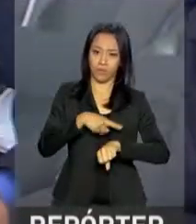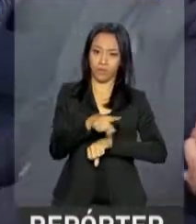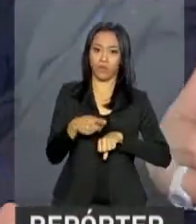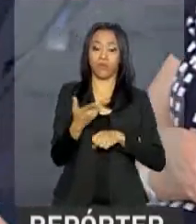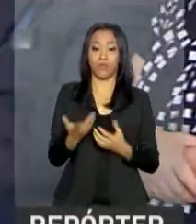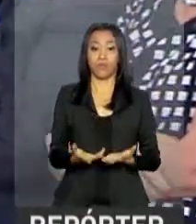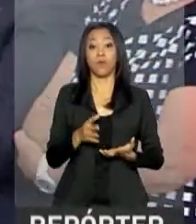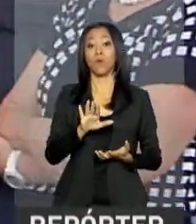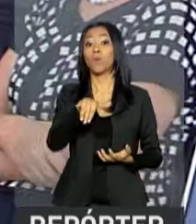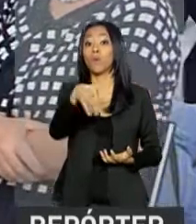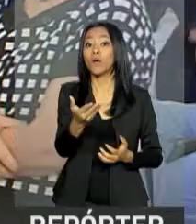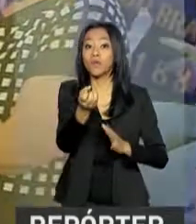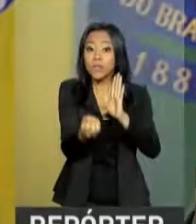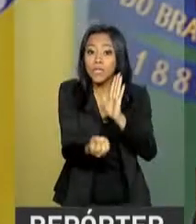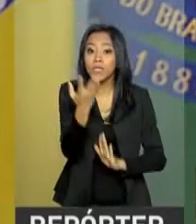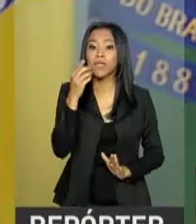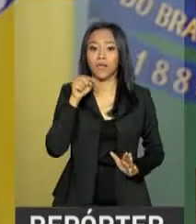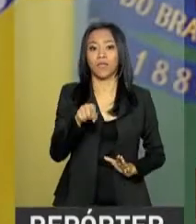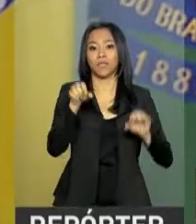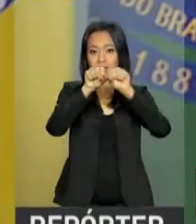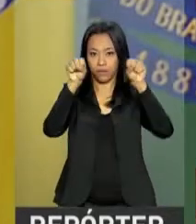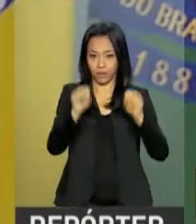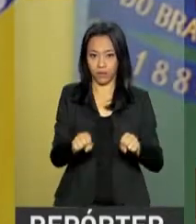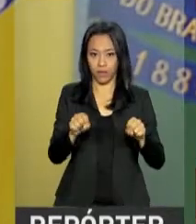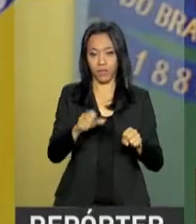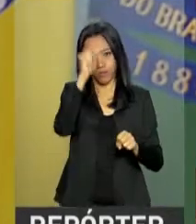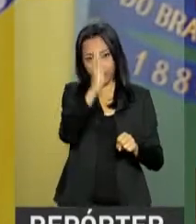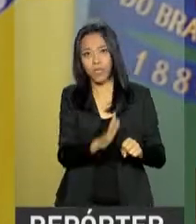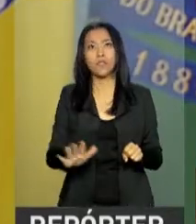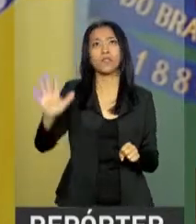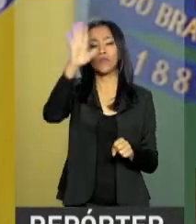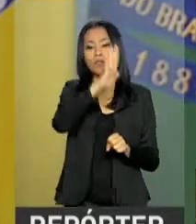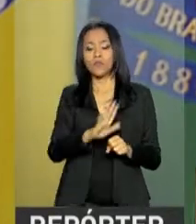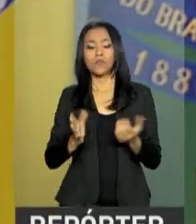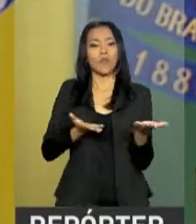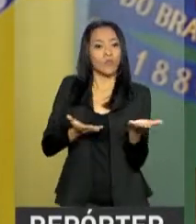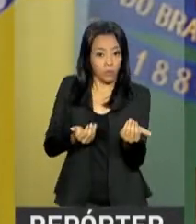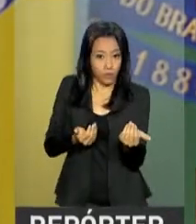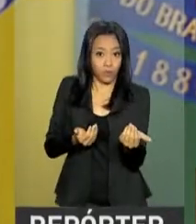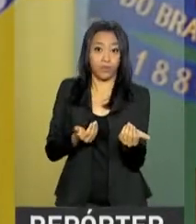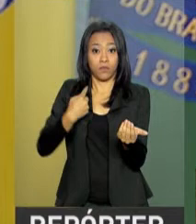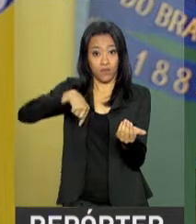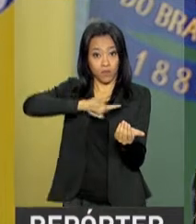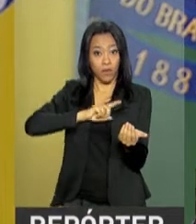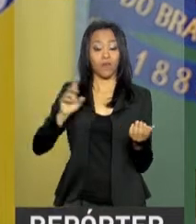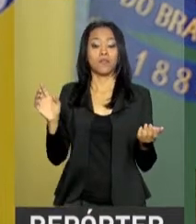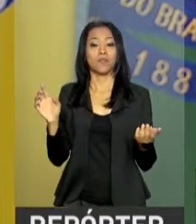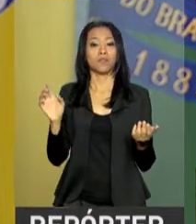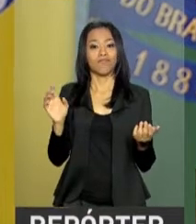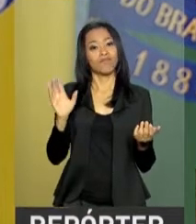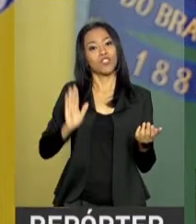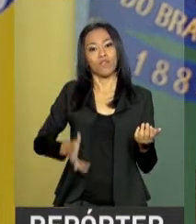ganhar esse sistema nacional da juventude nós acabamos por assegurar